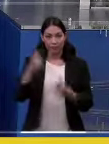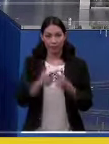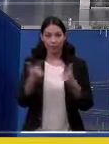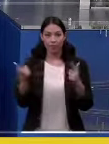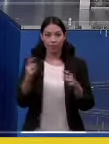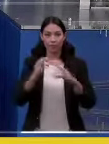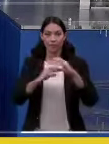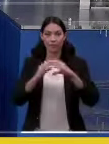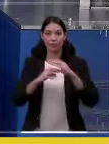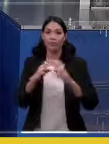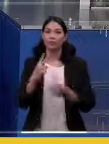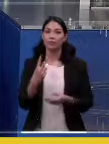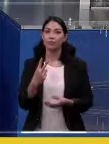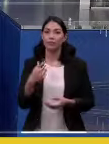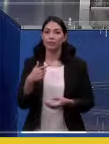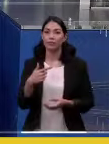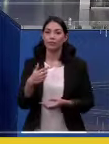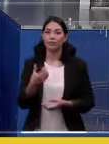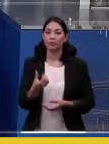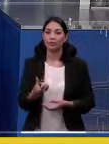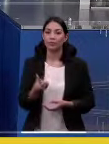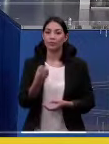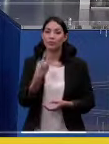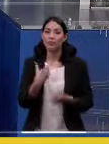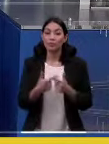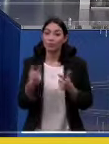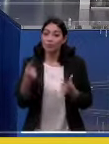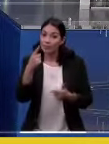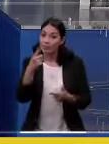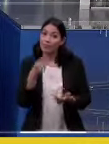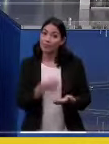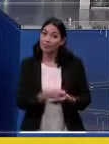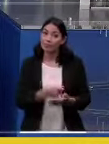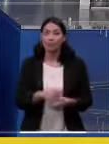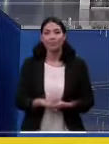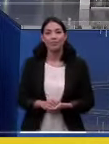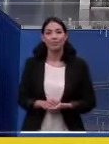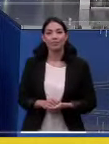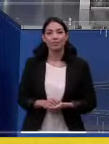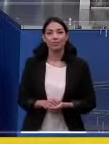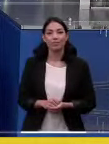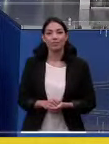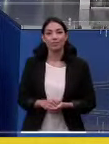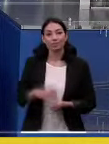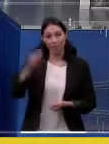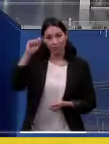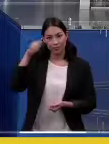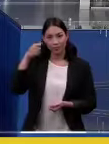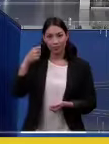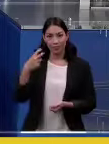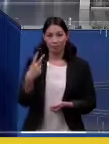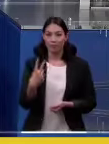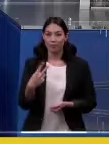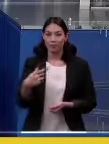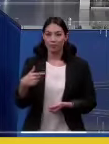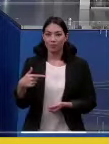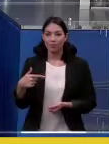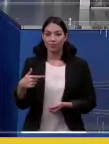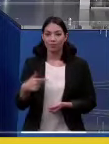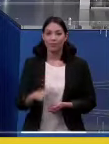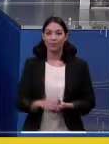Sorte. Concurso 276. Boa sorte para você que apostou. Primeiro número está na tela. Bola preta, número 27.